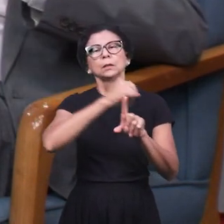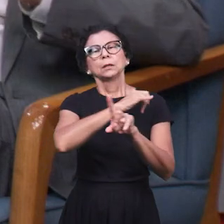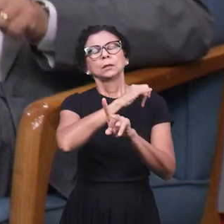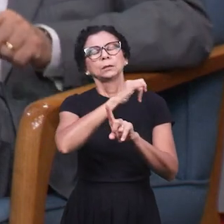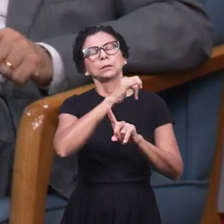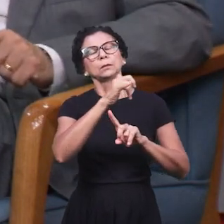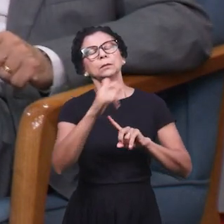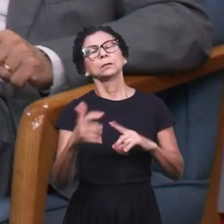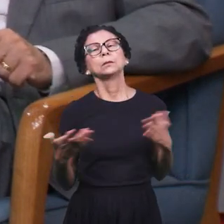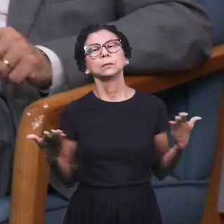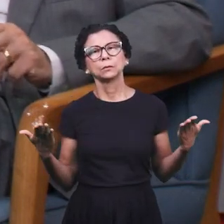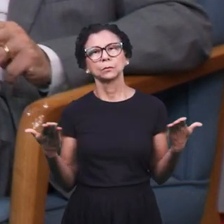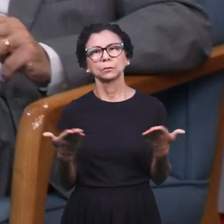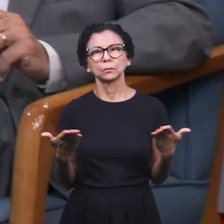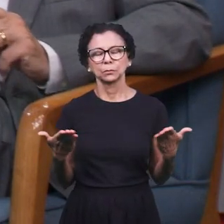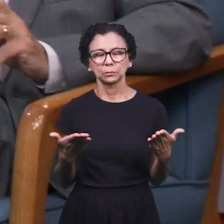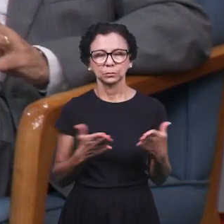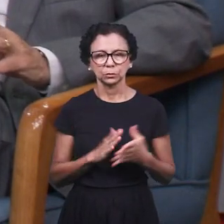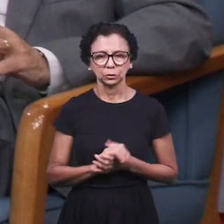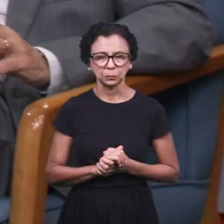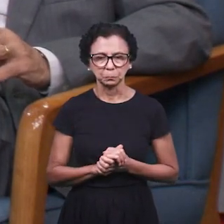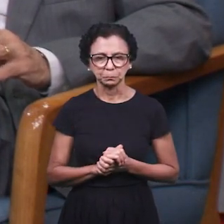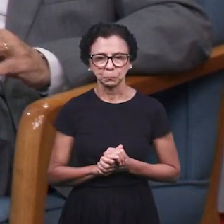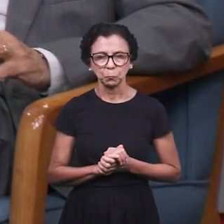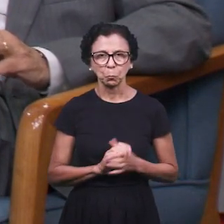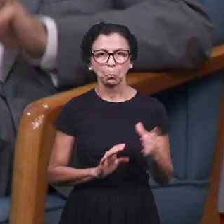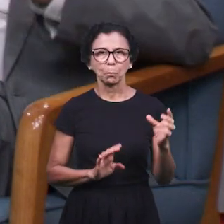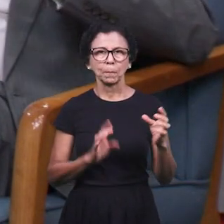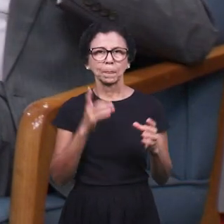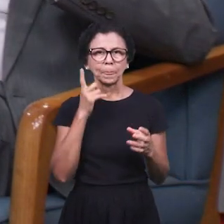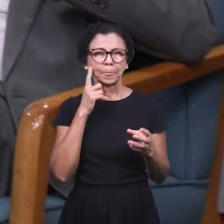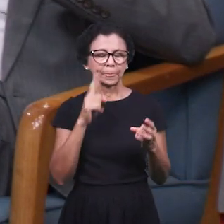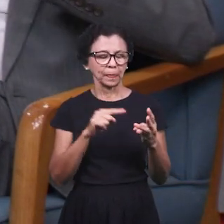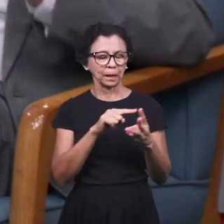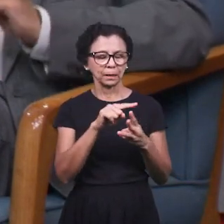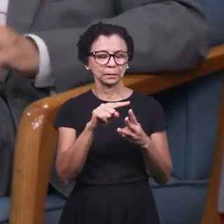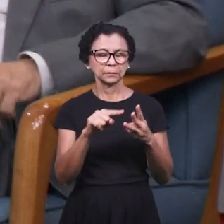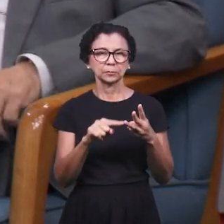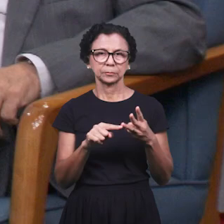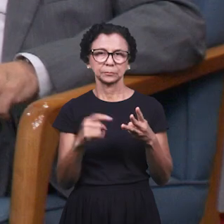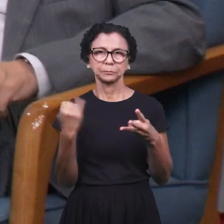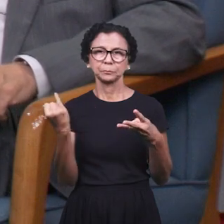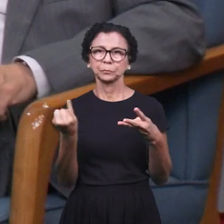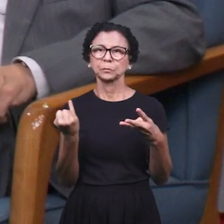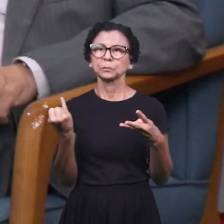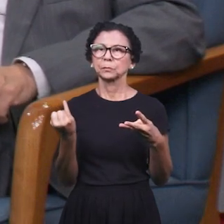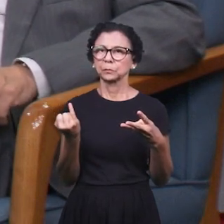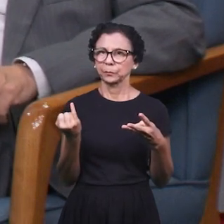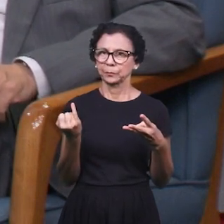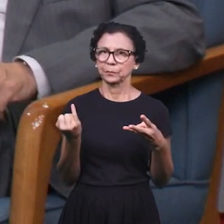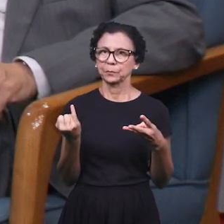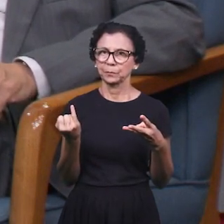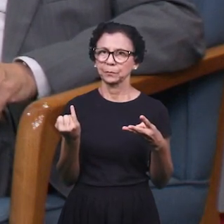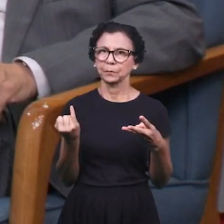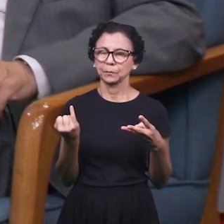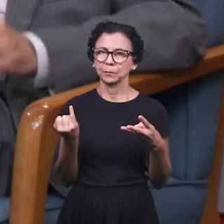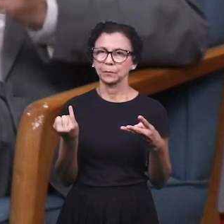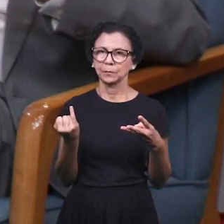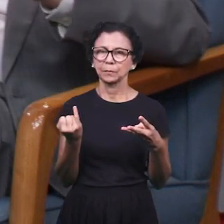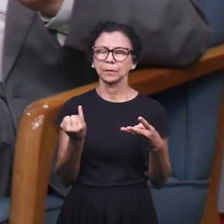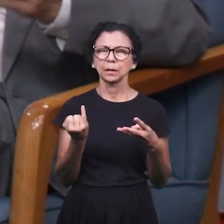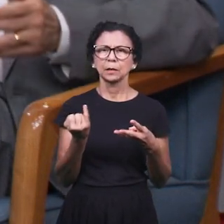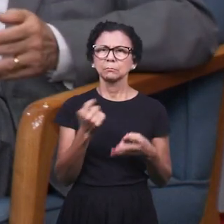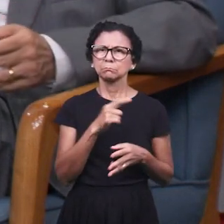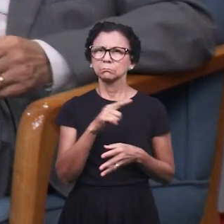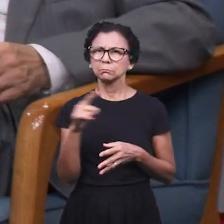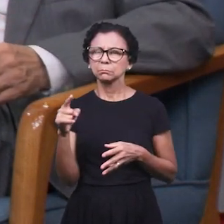profético. Hoje, nós vamos abordar 3 aspectos importantes para